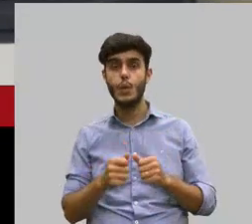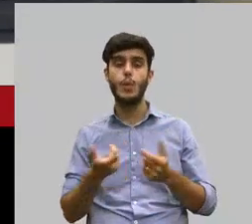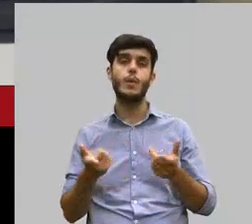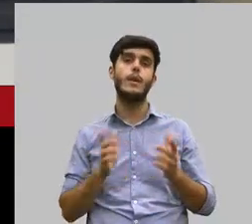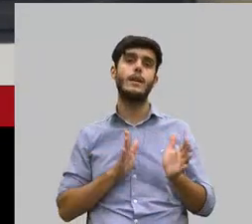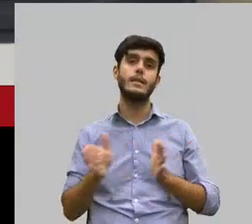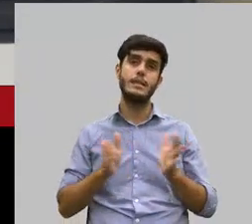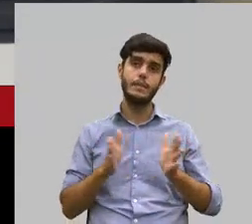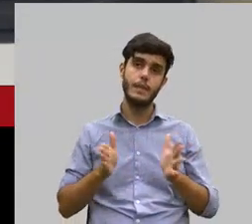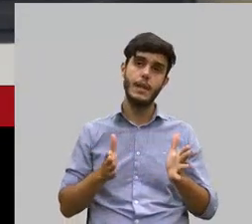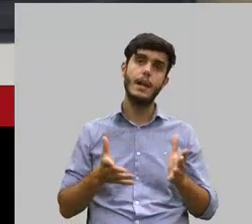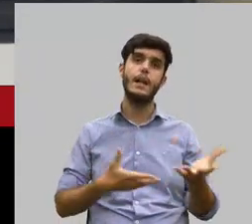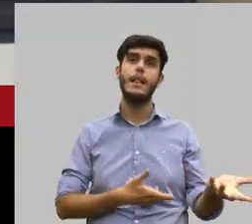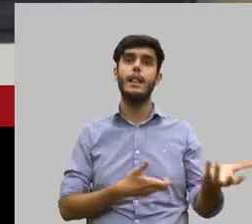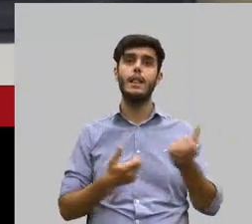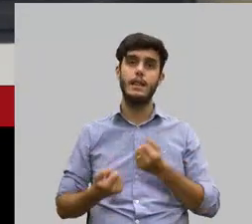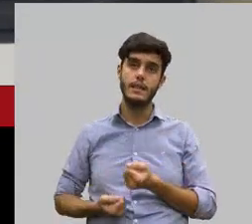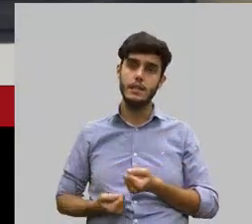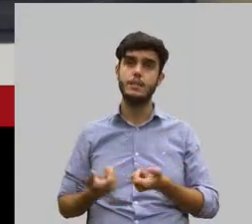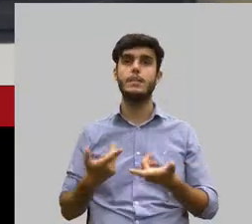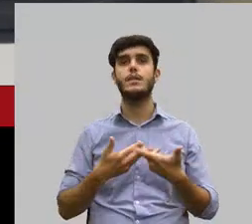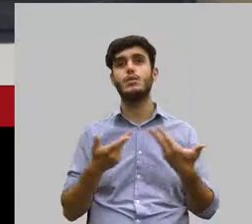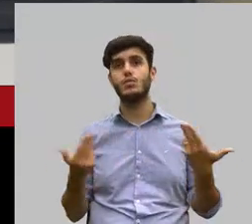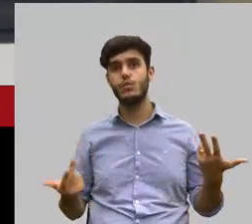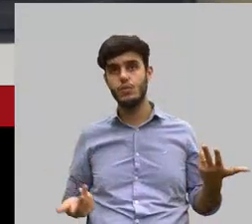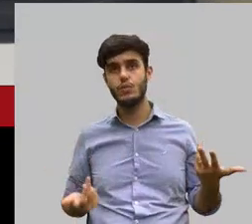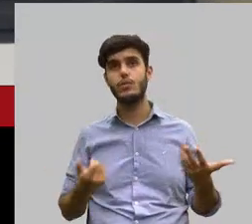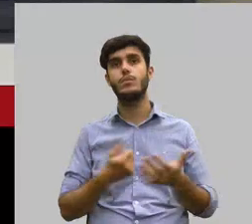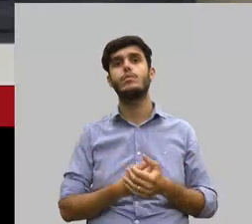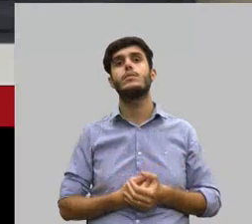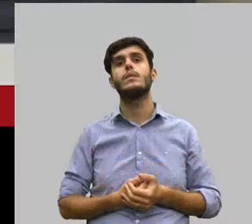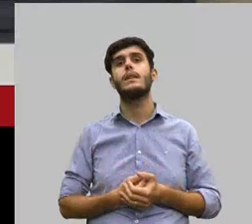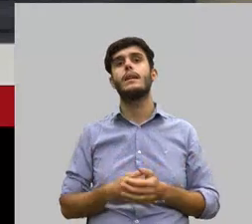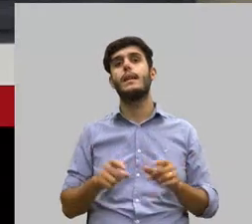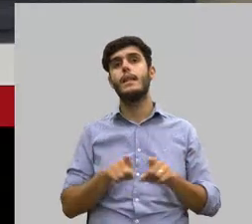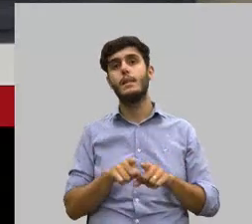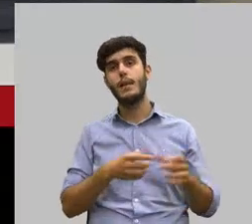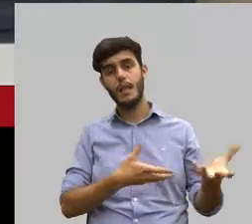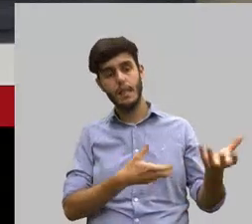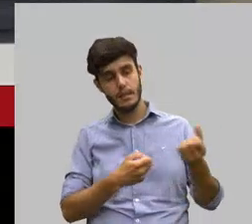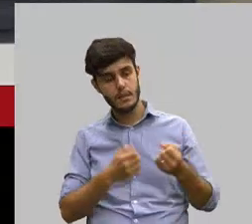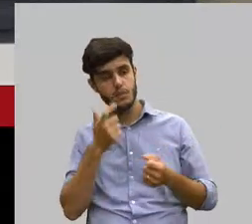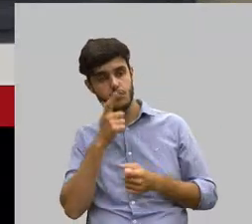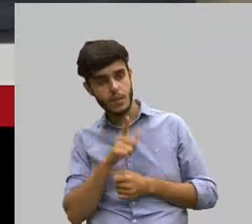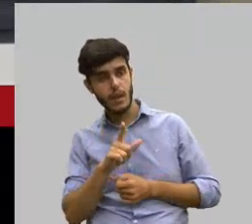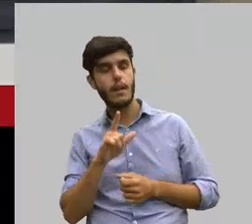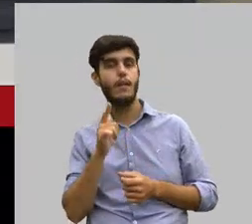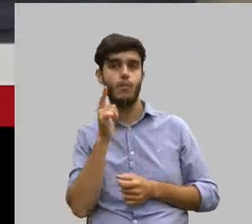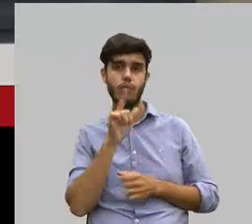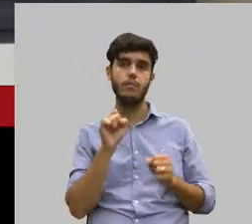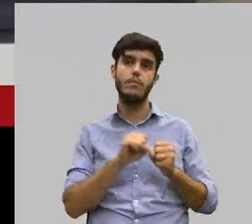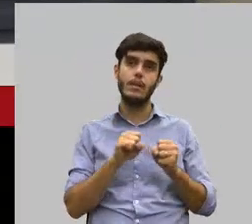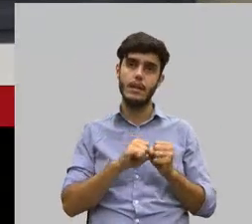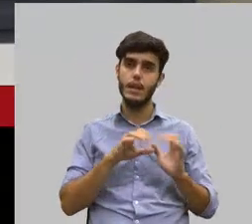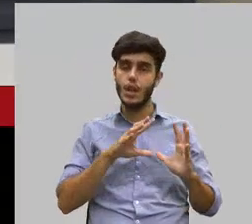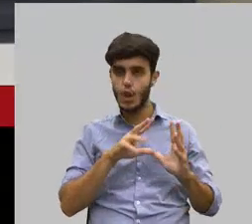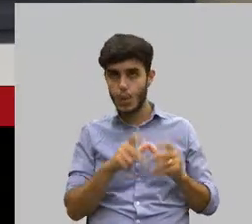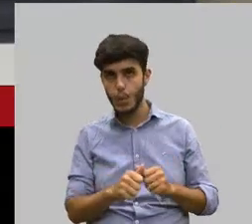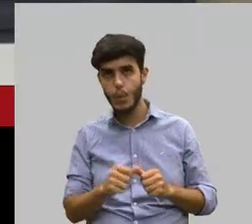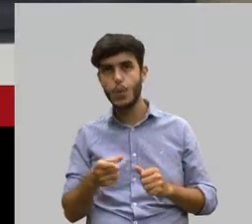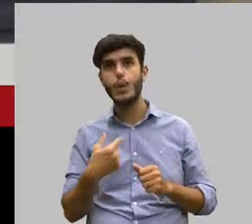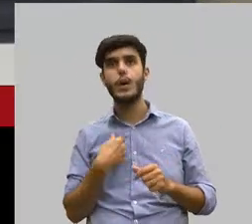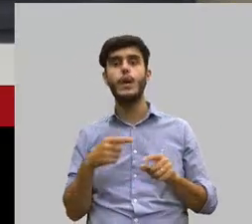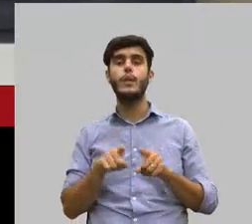atendimento dos pleitos dos Servidores elas foram integralmente atendidas né nós e especificamente eu e